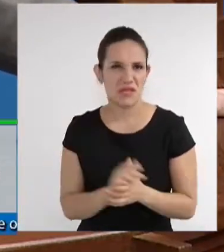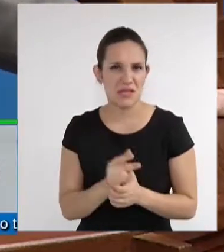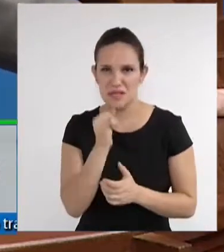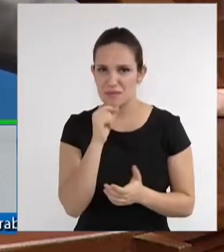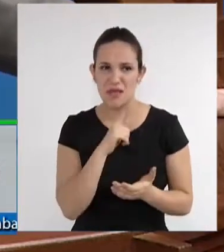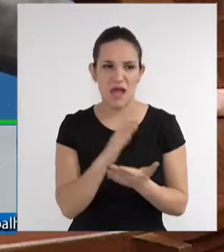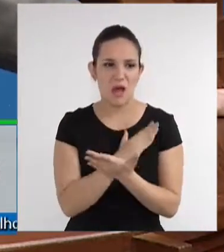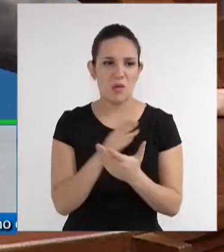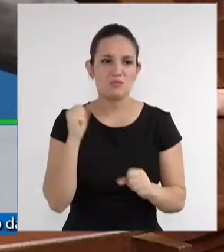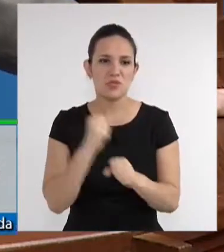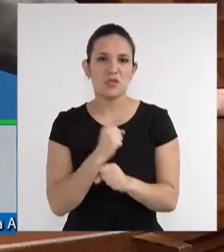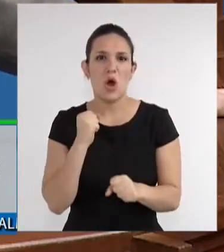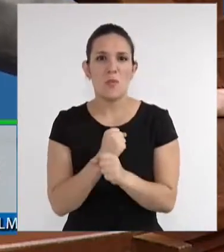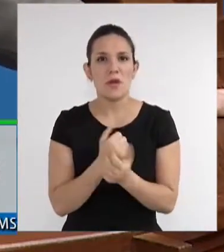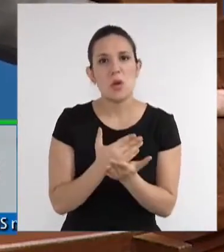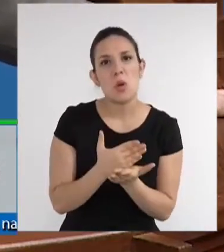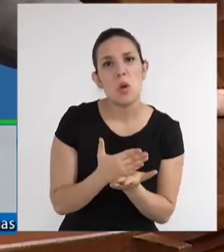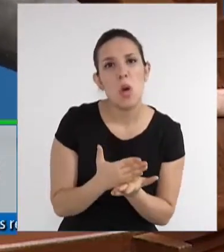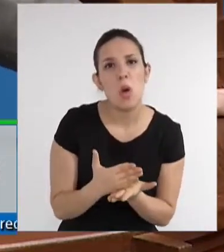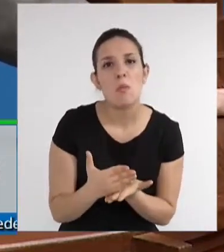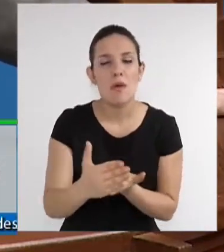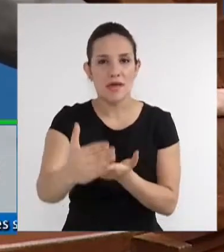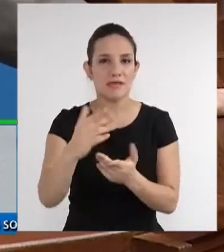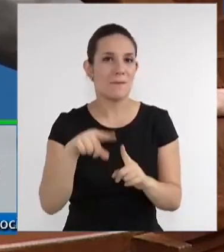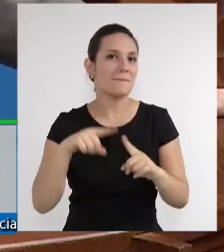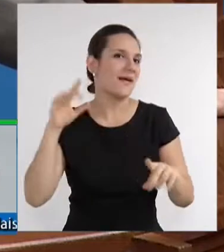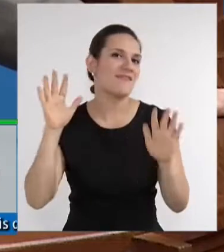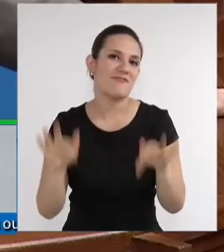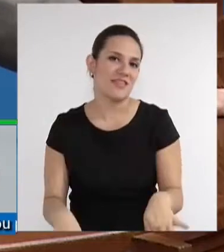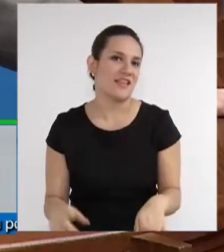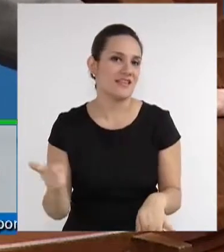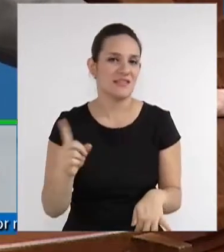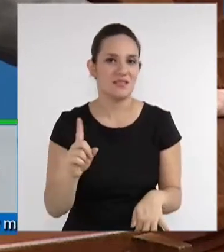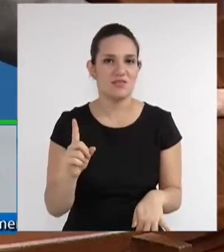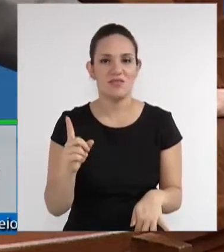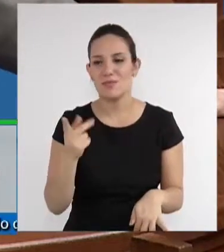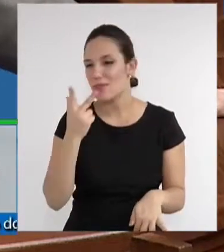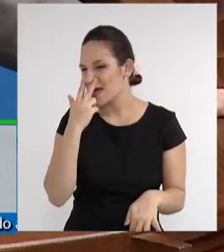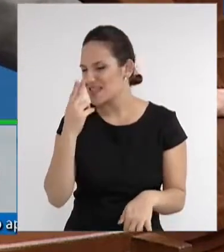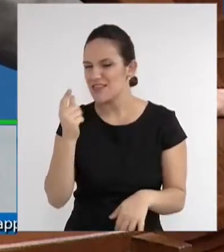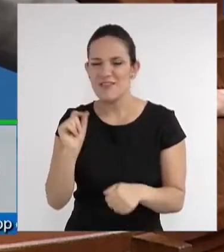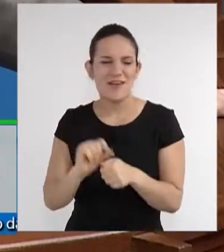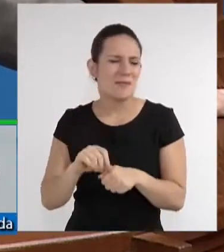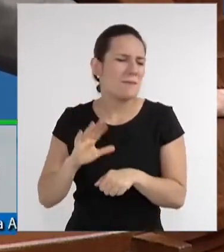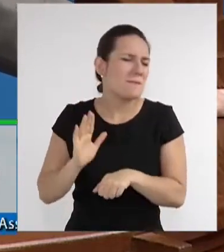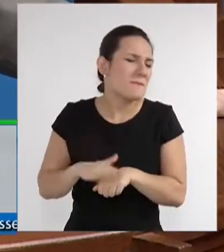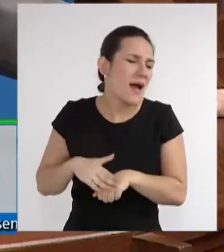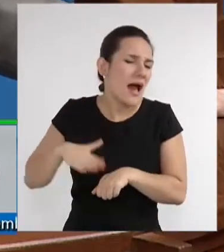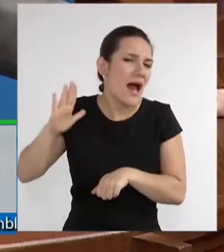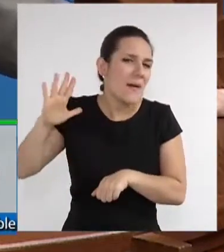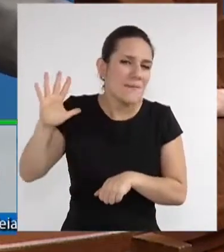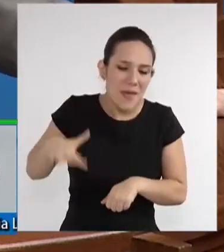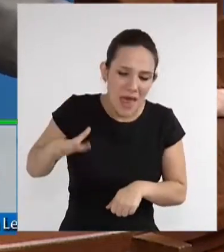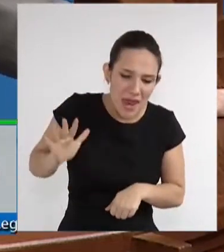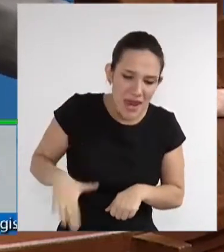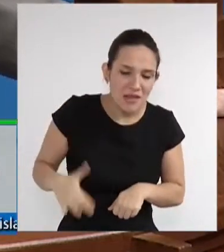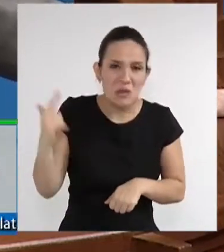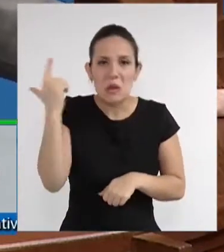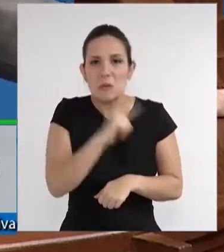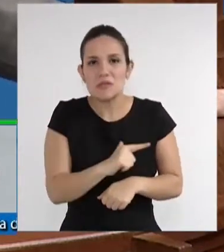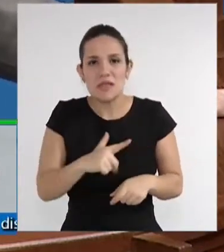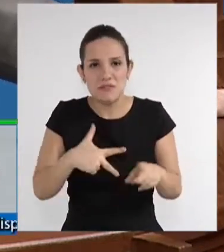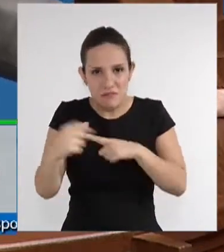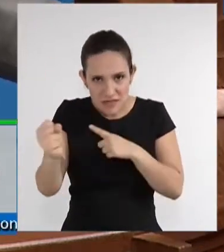inacabadas exatamente porque empresas irresponsáveis mergulham no preço da licitação, ganham as